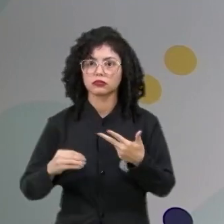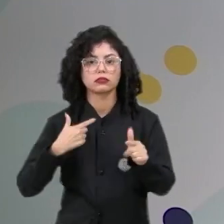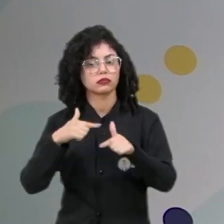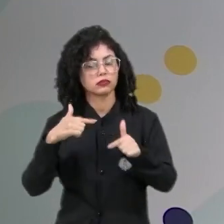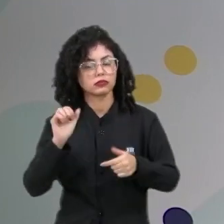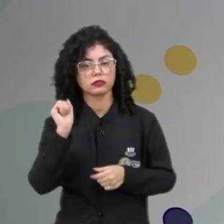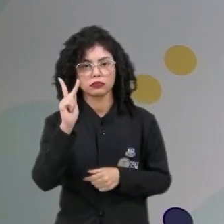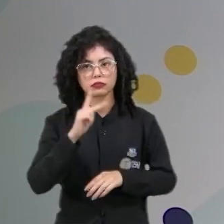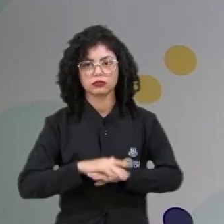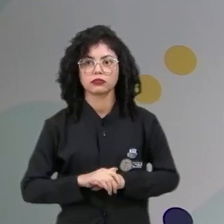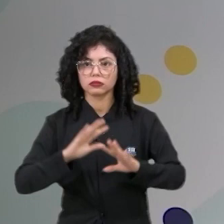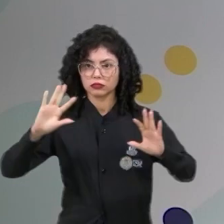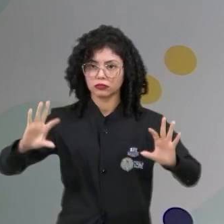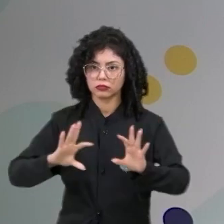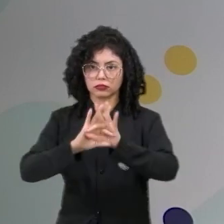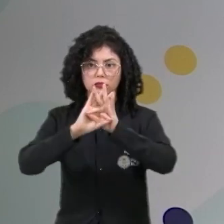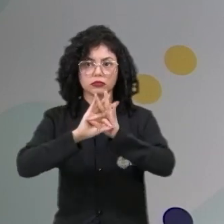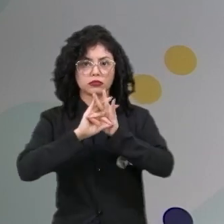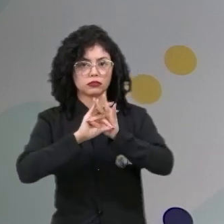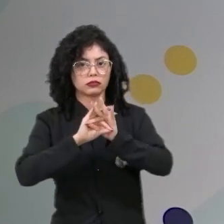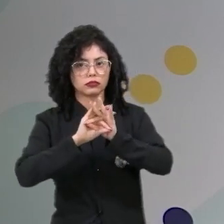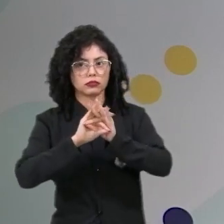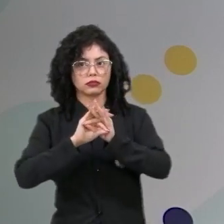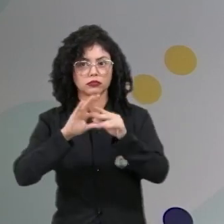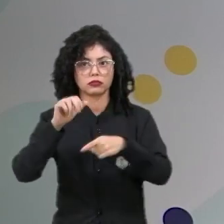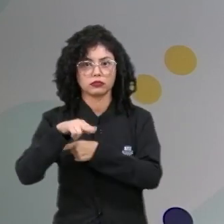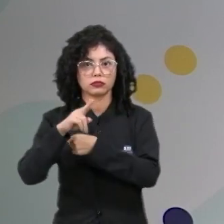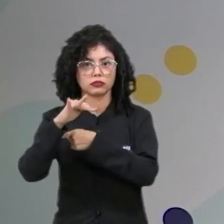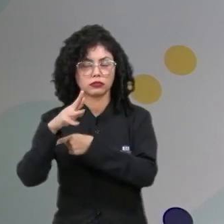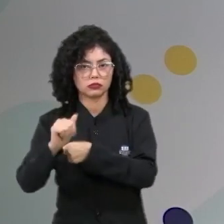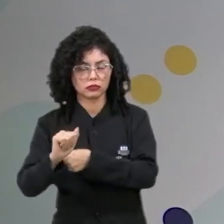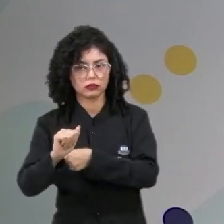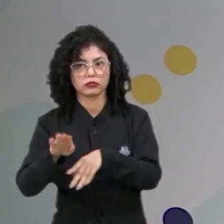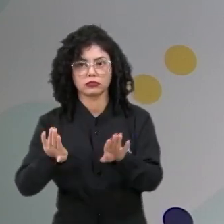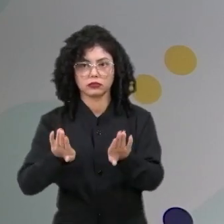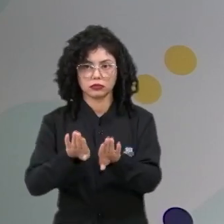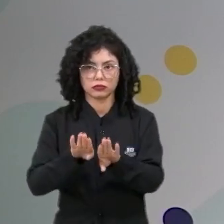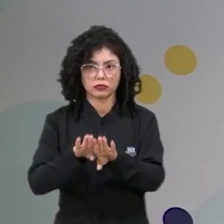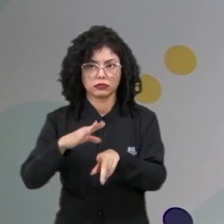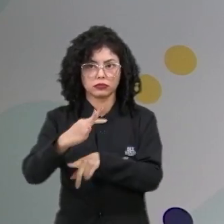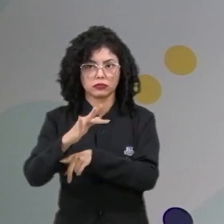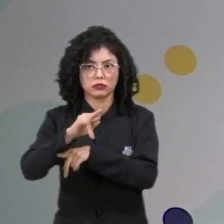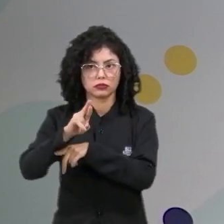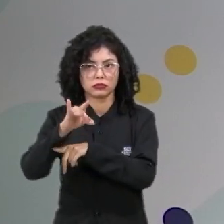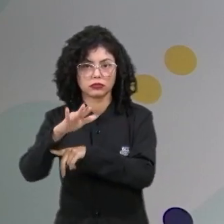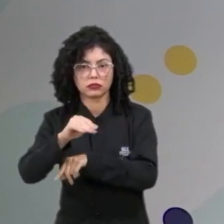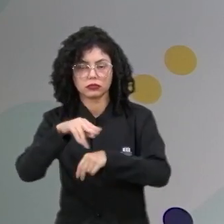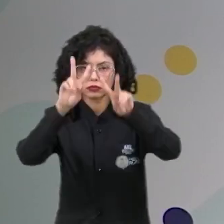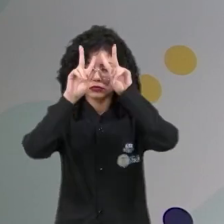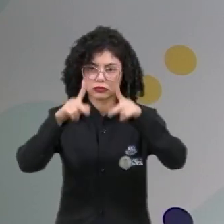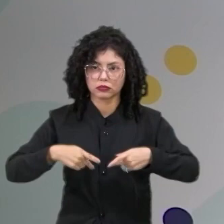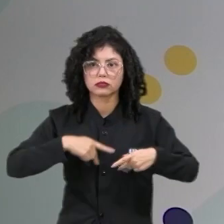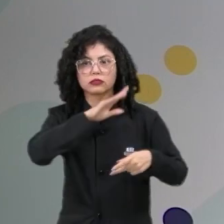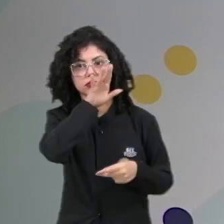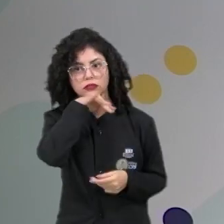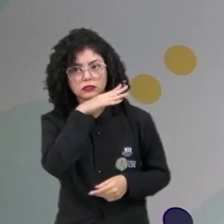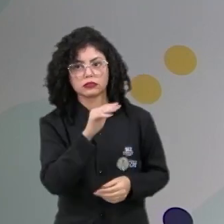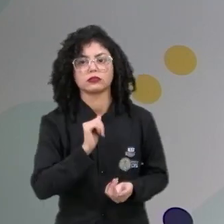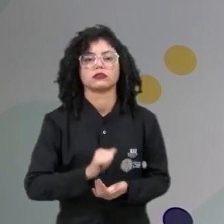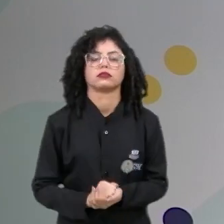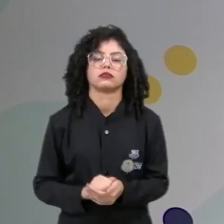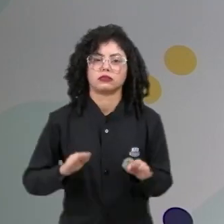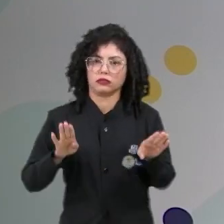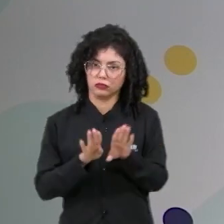ok? Associe sempre anatomia, fisiologia humana e animal